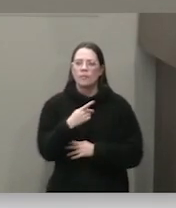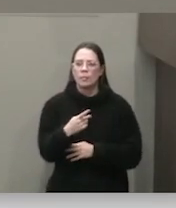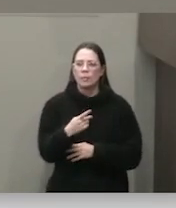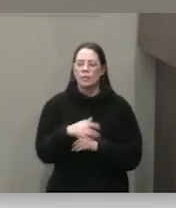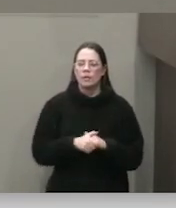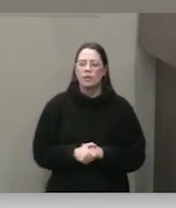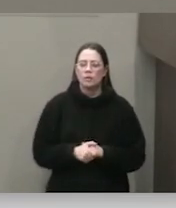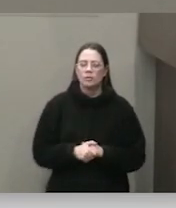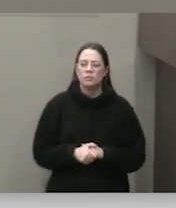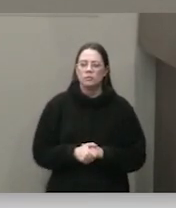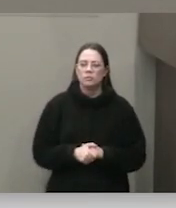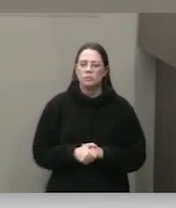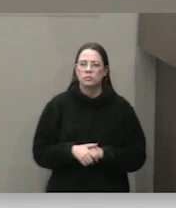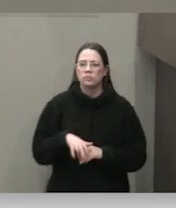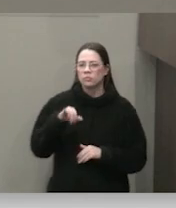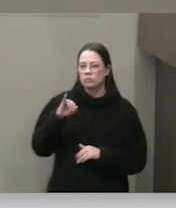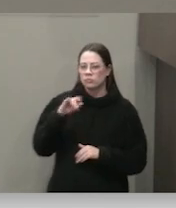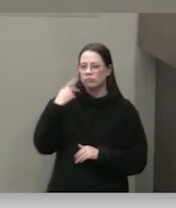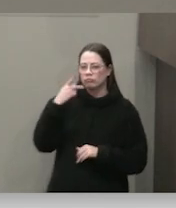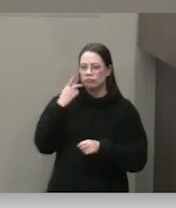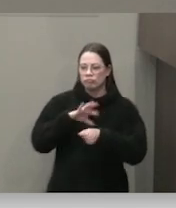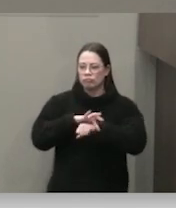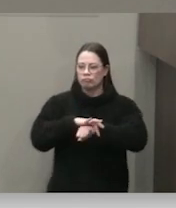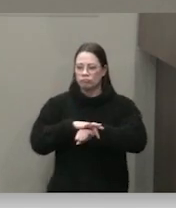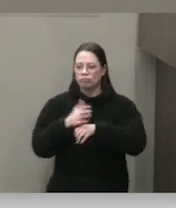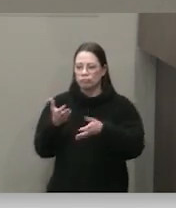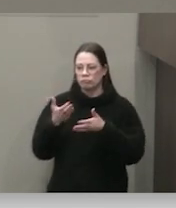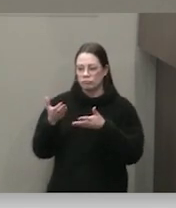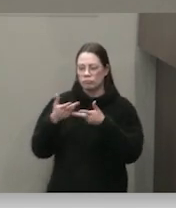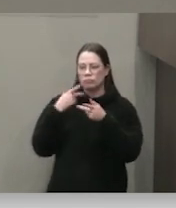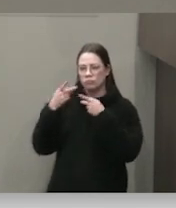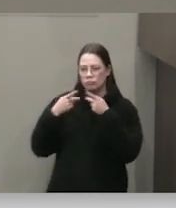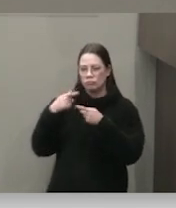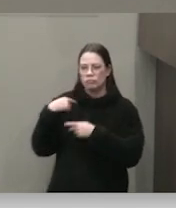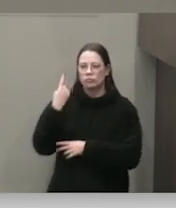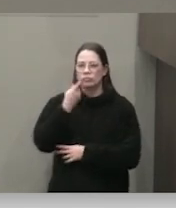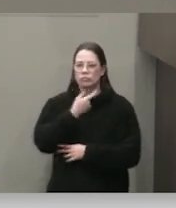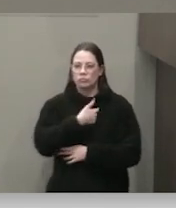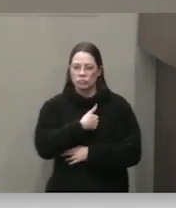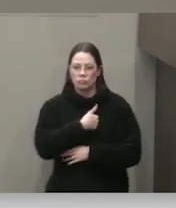Presidente, até se o vereador Iriel quiser usar algo à parte, fica à vontade.